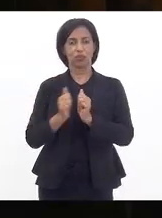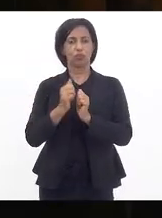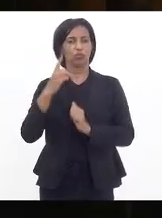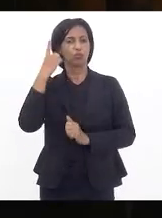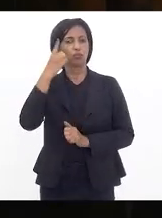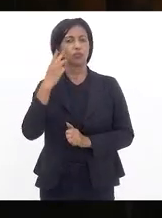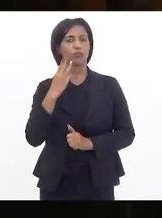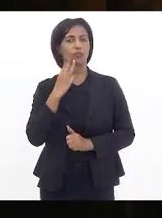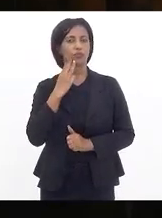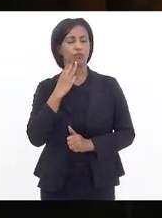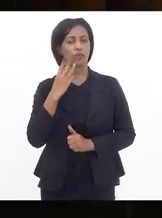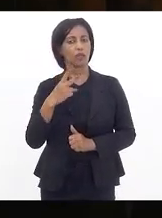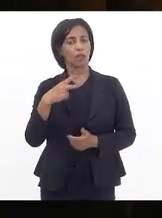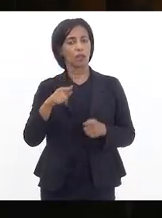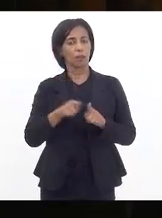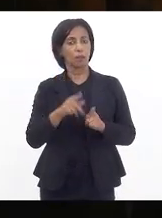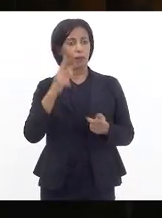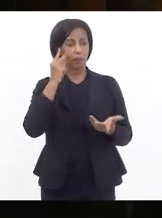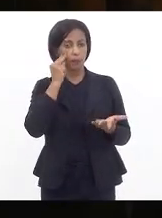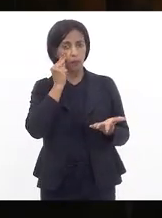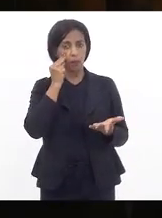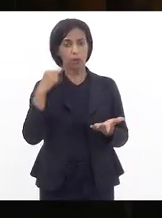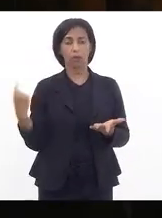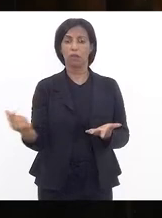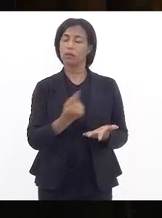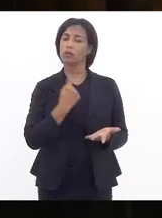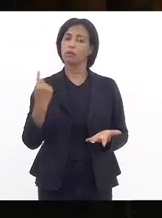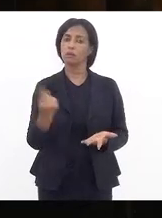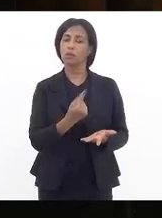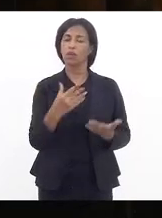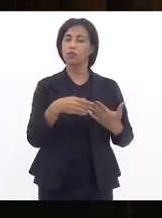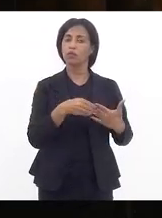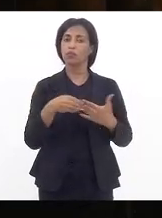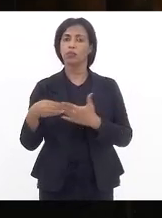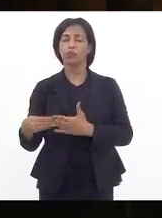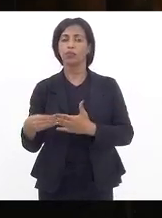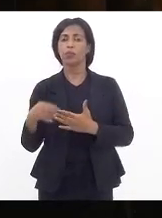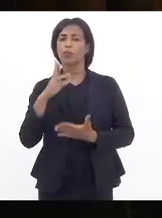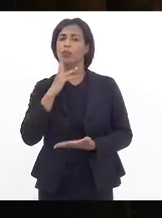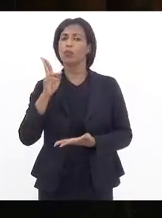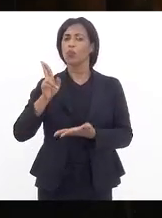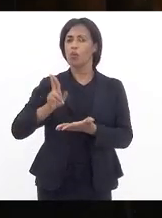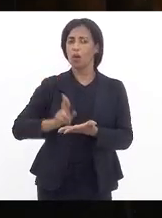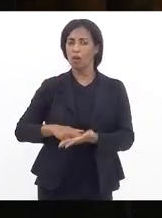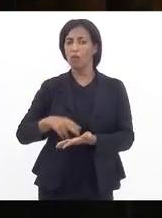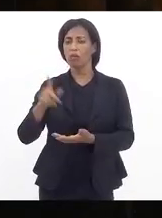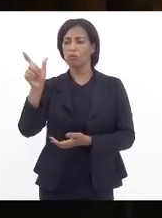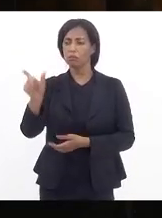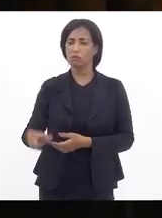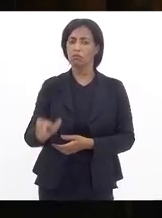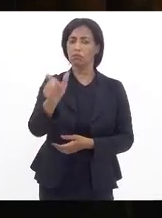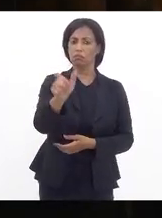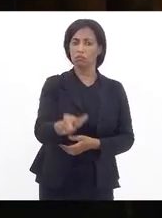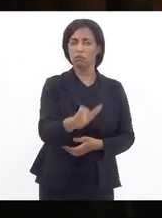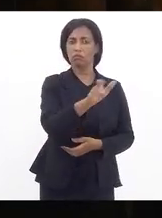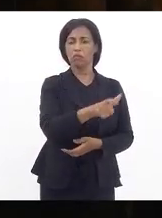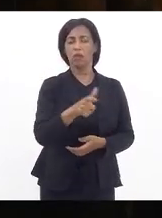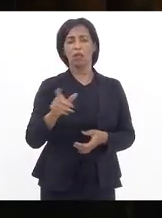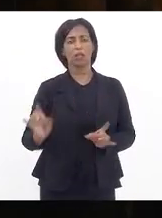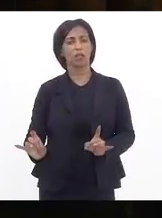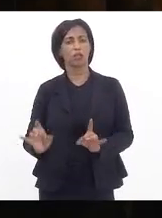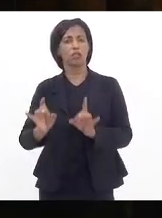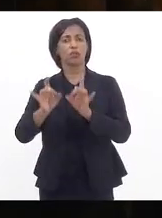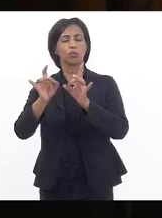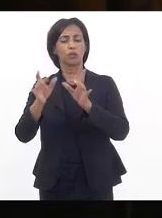waldeck Carneiro Deputado a Mônica Francisco nós conduzimos um reconhecimento dessas pessoas em